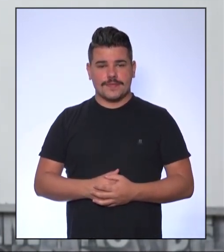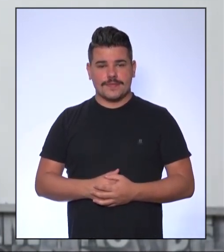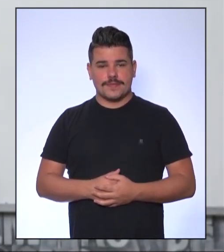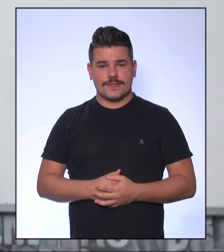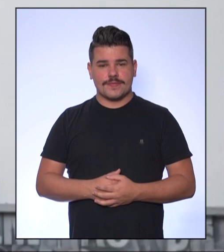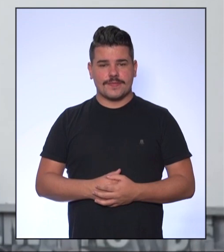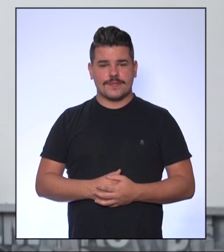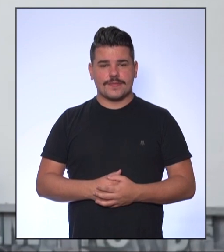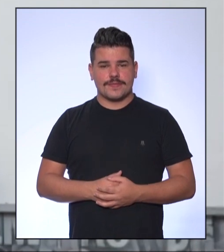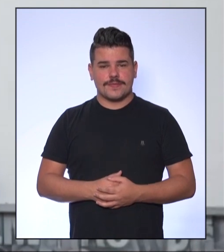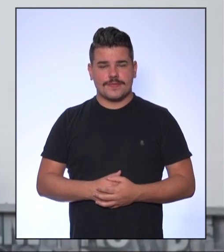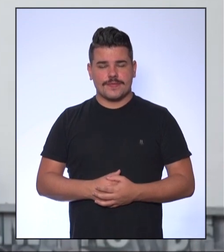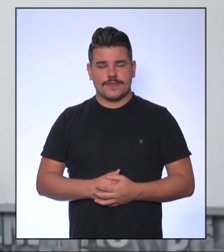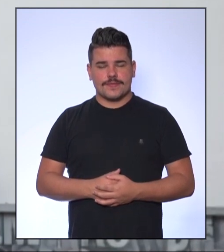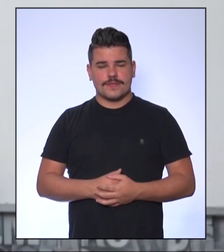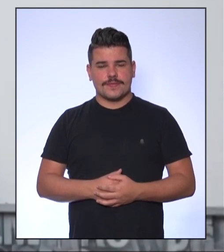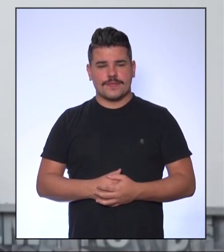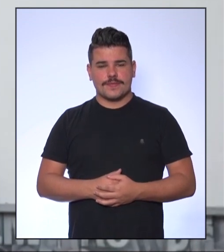dinastias.